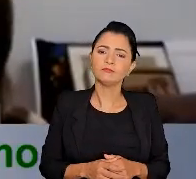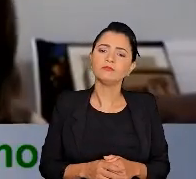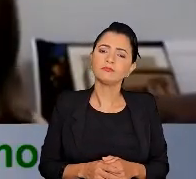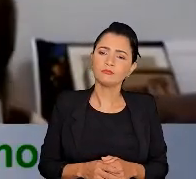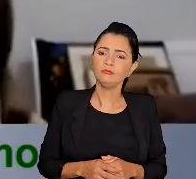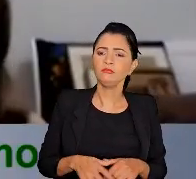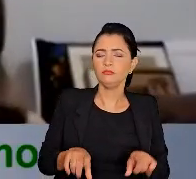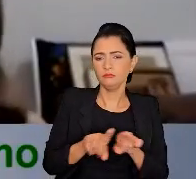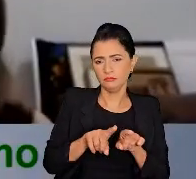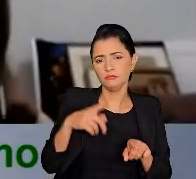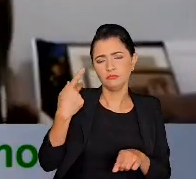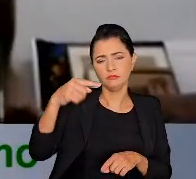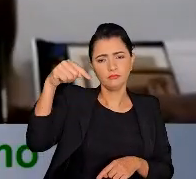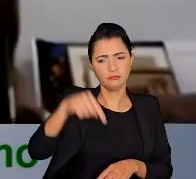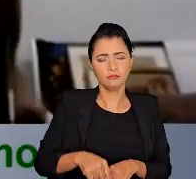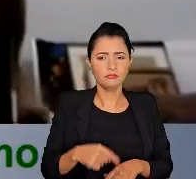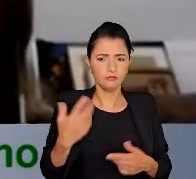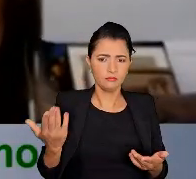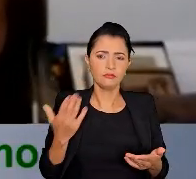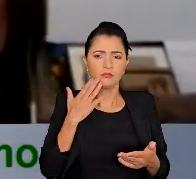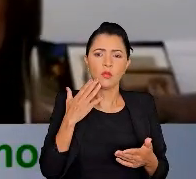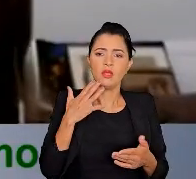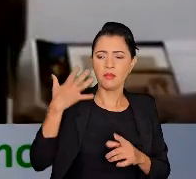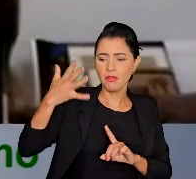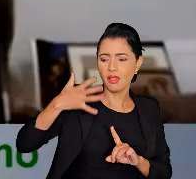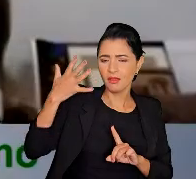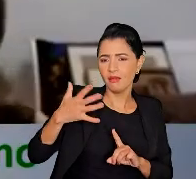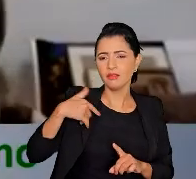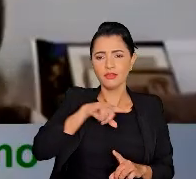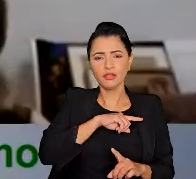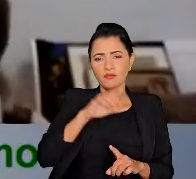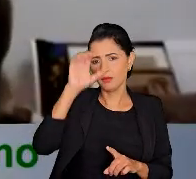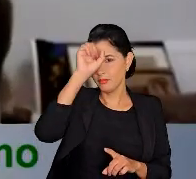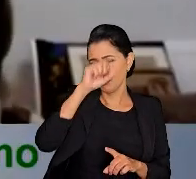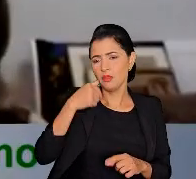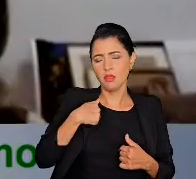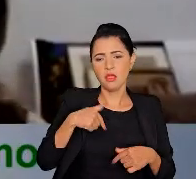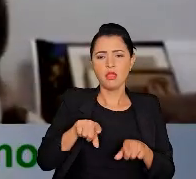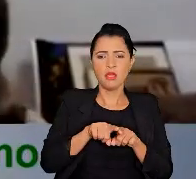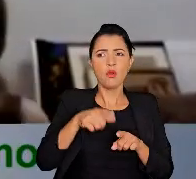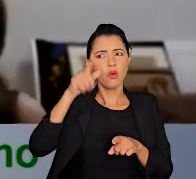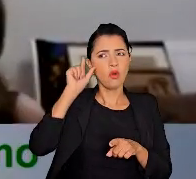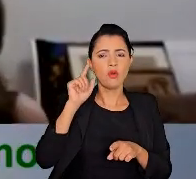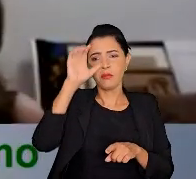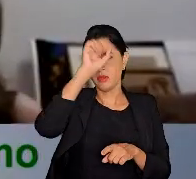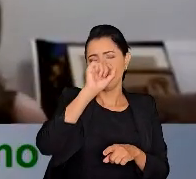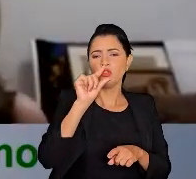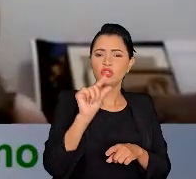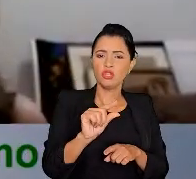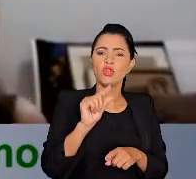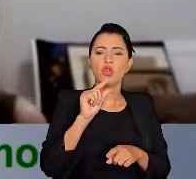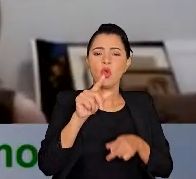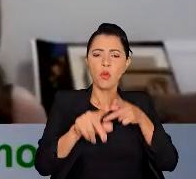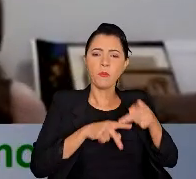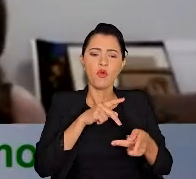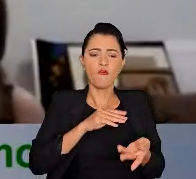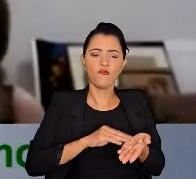até mesmo aqui, com esse ciclo de palestras, a gente vai aprendendo. Eu mesma ontem aprendi sobre o povo cigano, coisas que eu